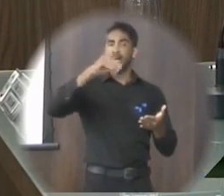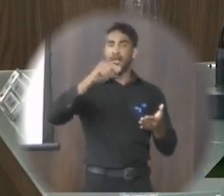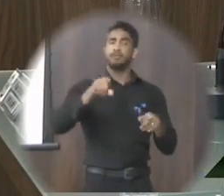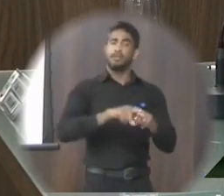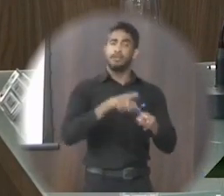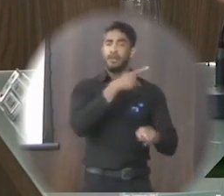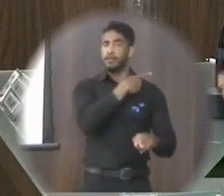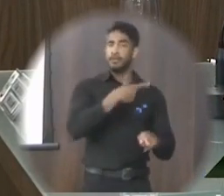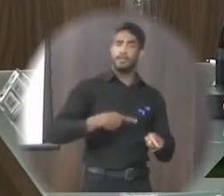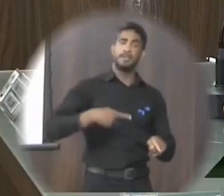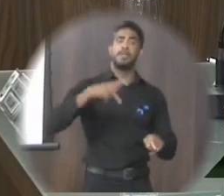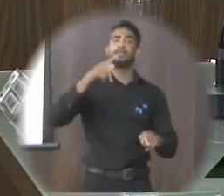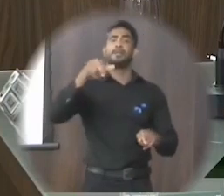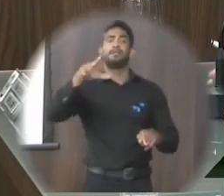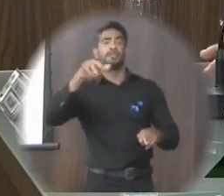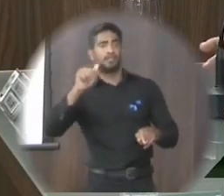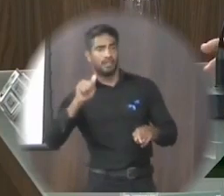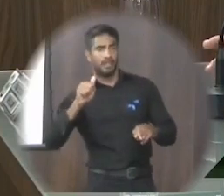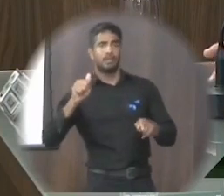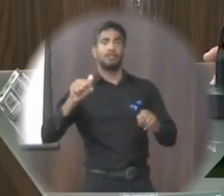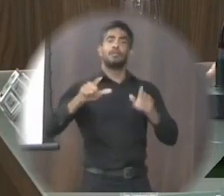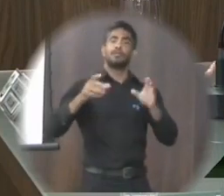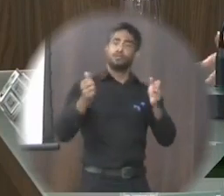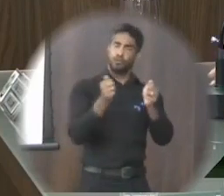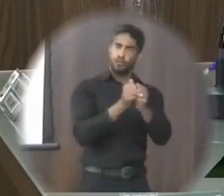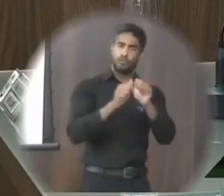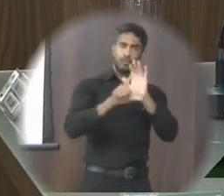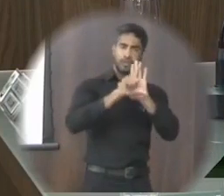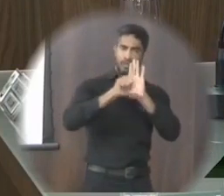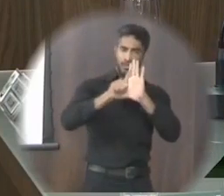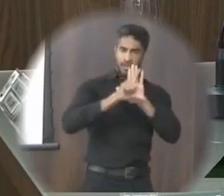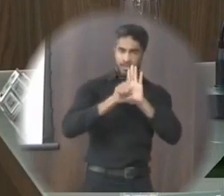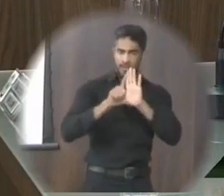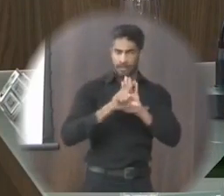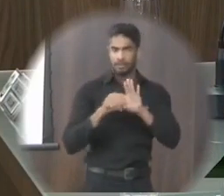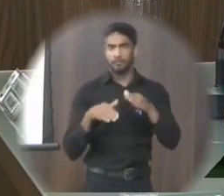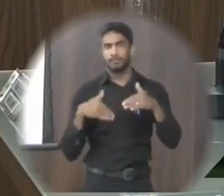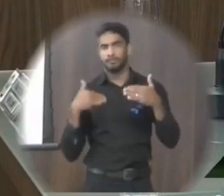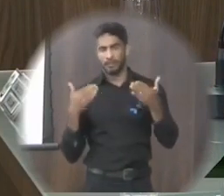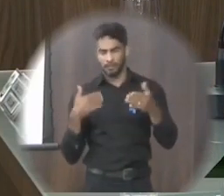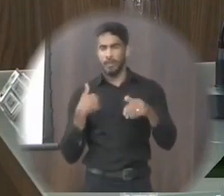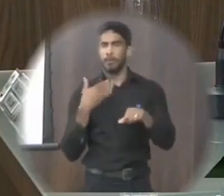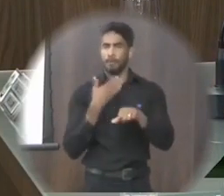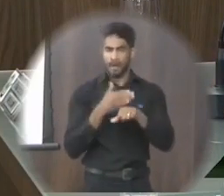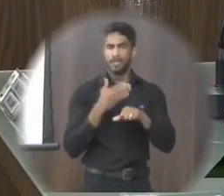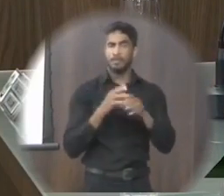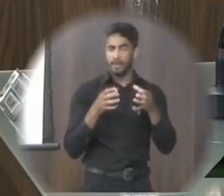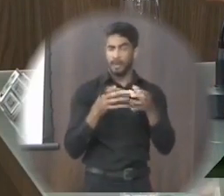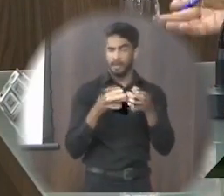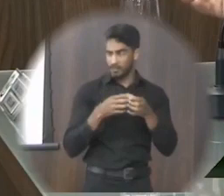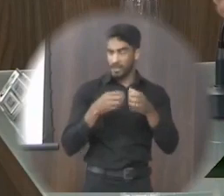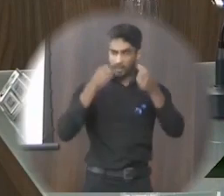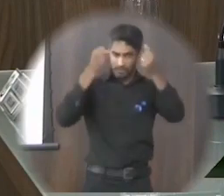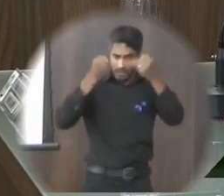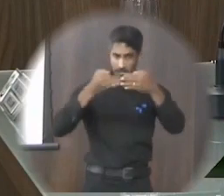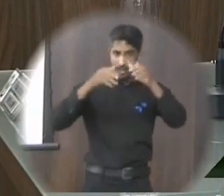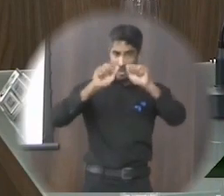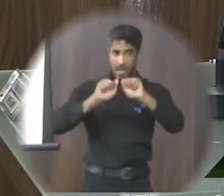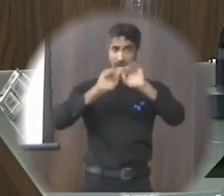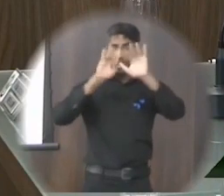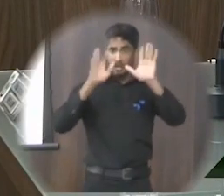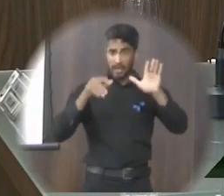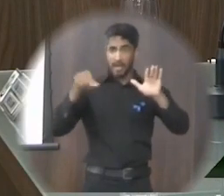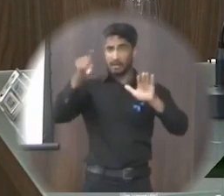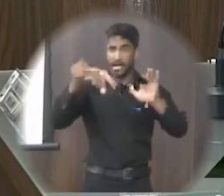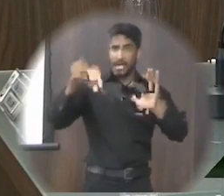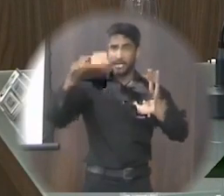Previjan, junto com a comissão de legislação, e eu participei dessa comissão. É bom deixar bem claro